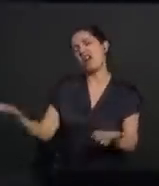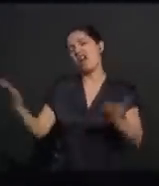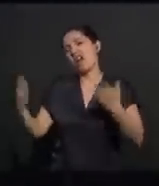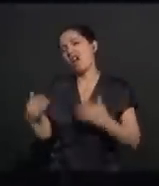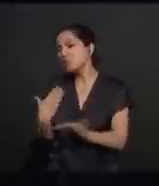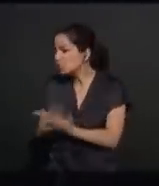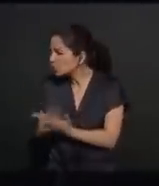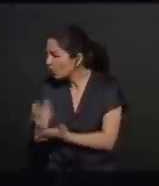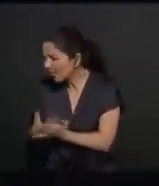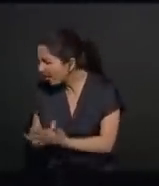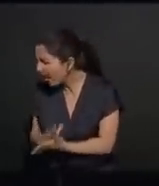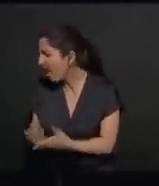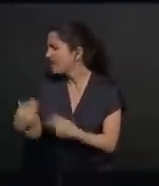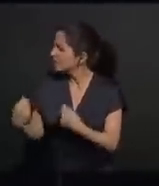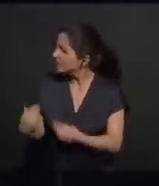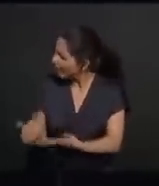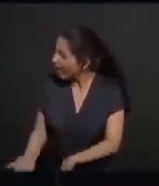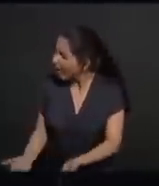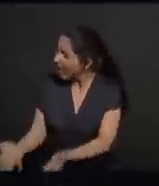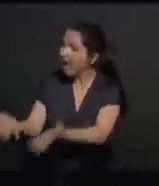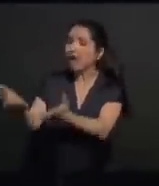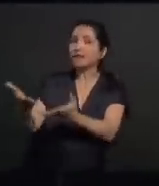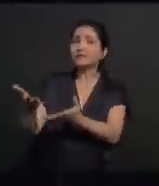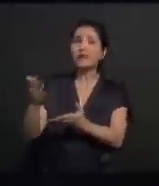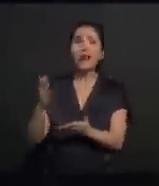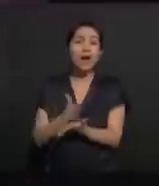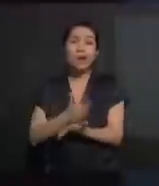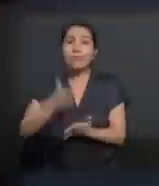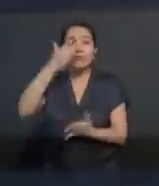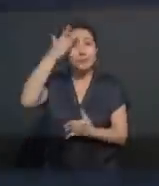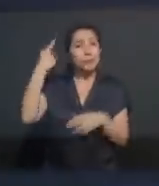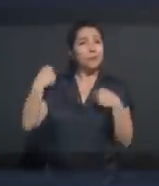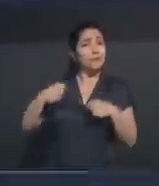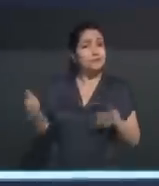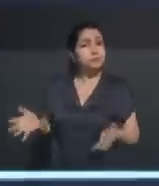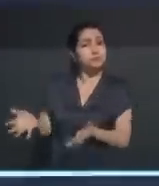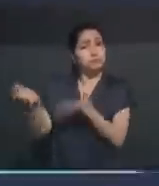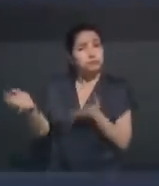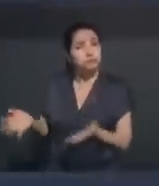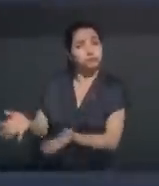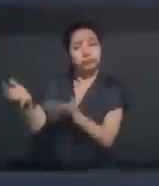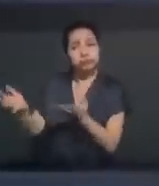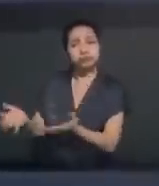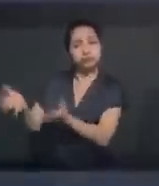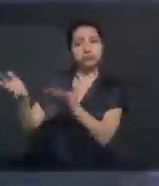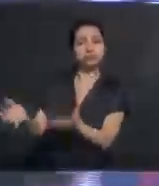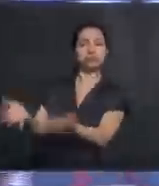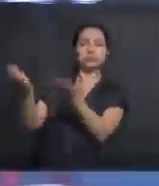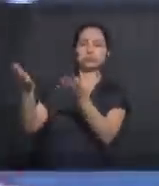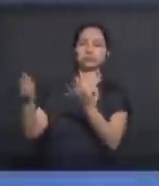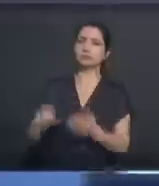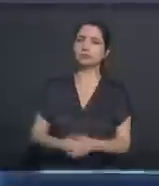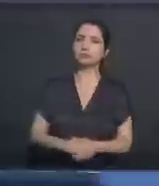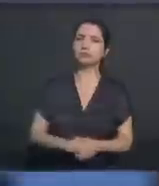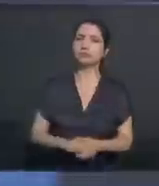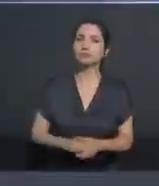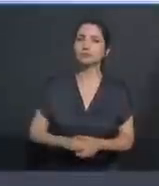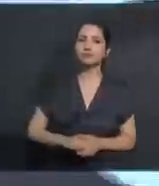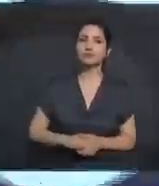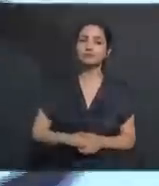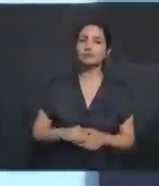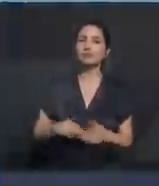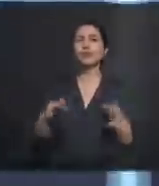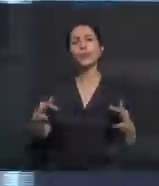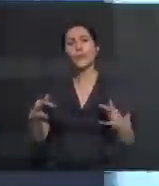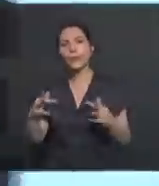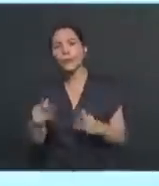já estudou? Tem gente que o caráter dele é movido a... Se for removido da sua vida agora, todo mundo que te anima,